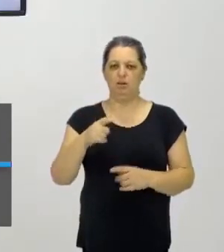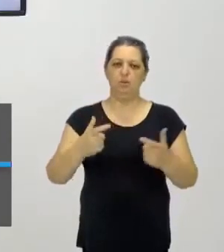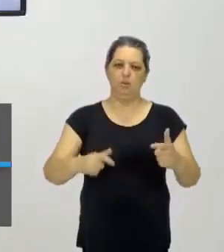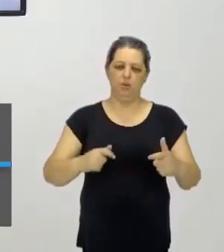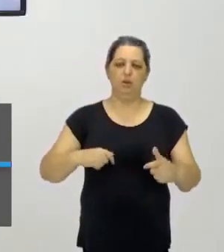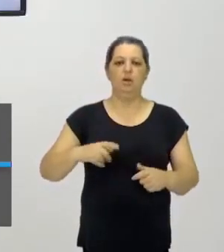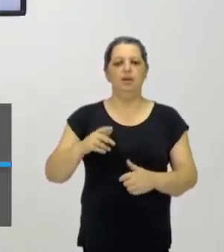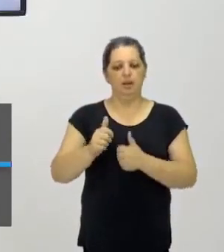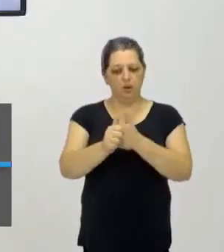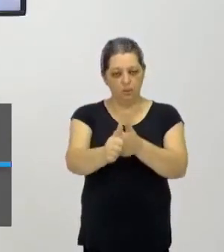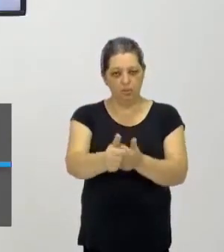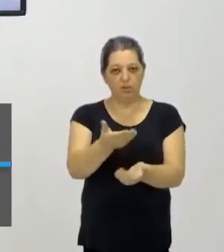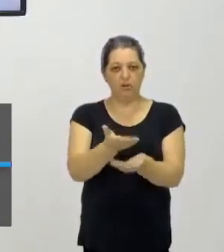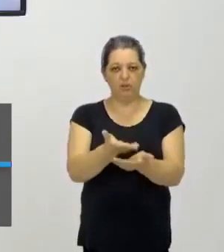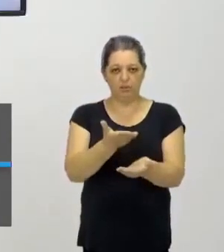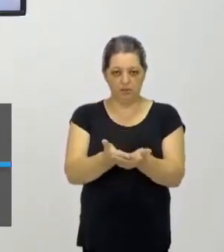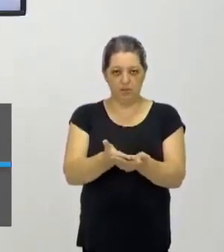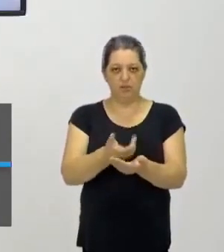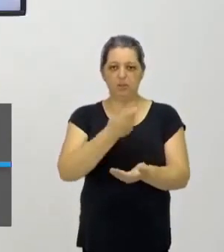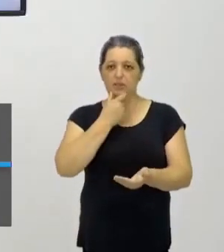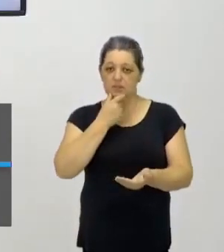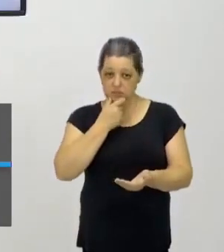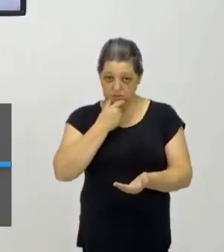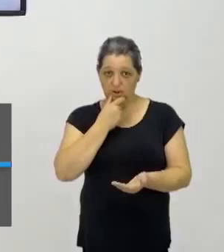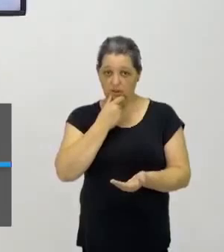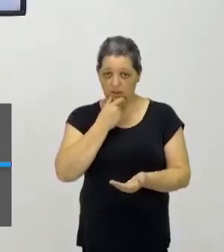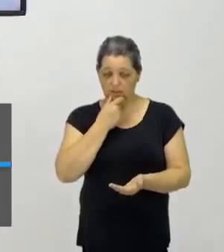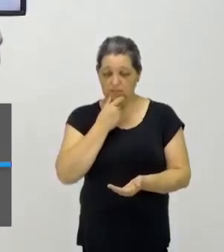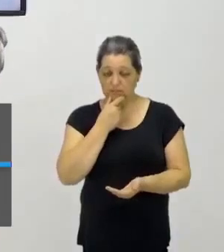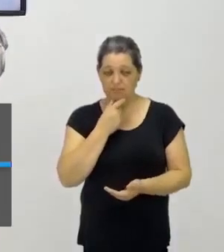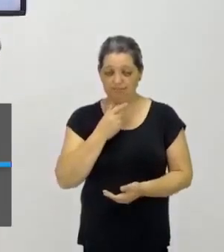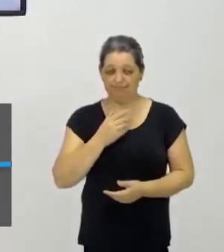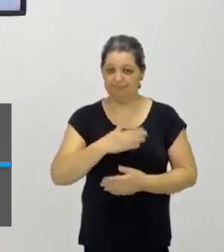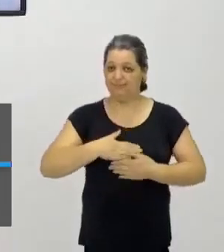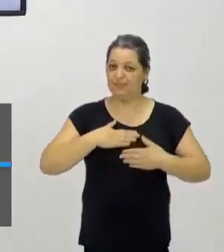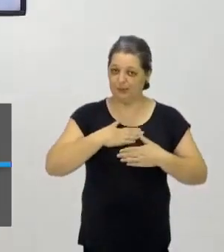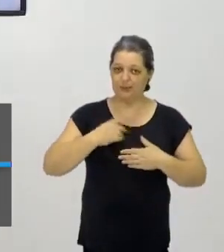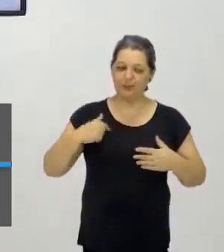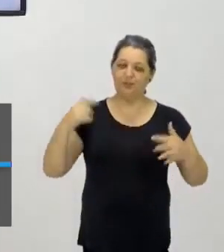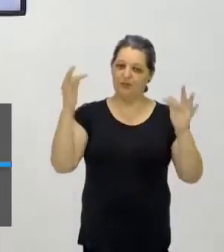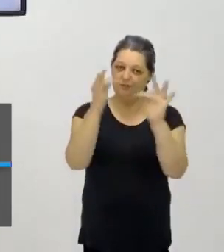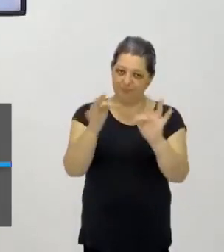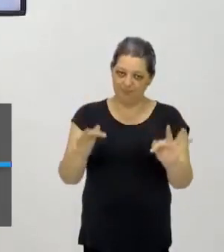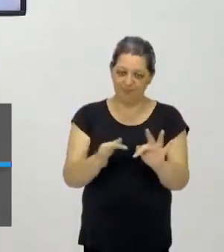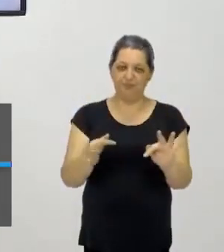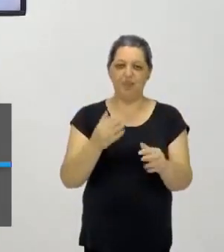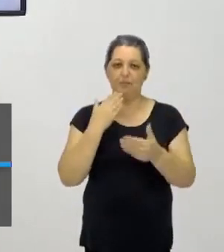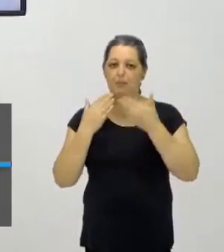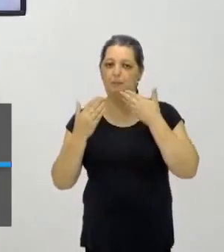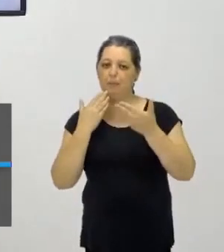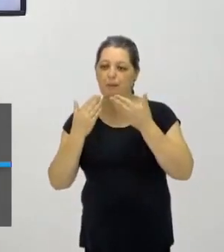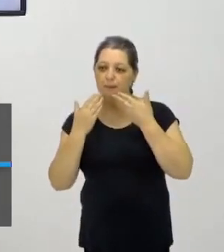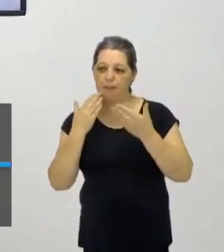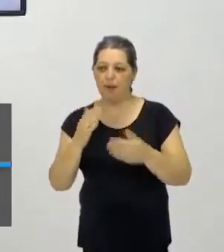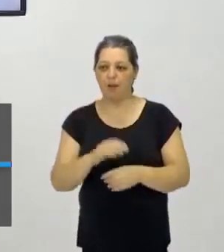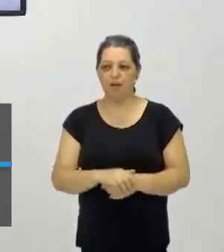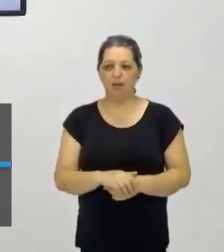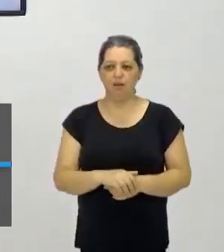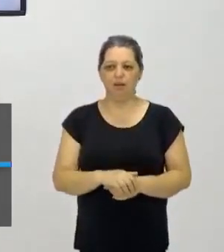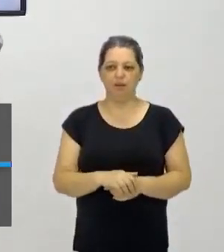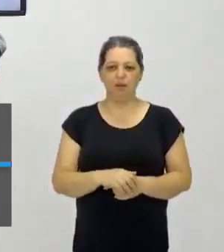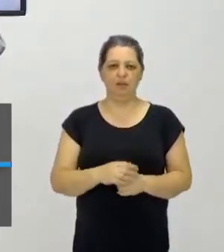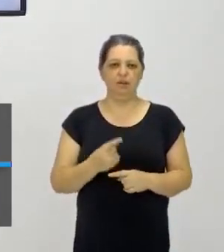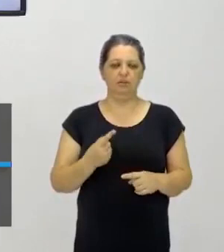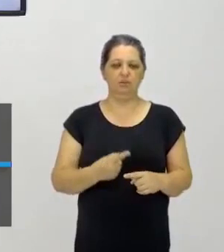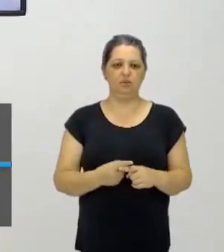que acompanha as aulas, que as aulas de inglês ele curte bastante, então fiquei bastante feliz em conhecer e conversar com ele em inglês aqui pelos corredores.